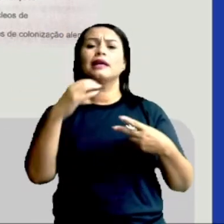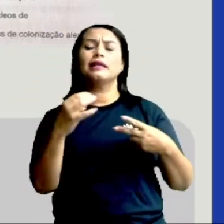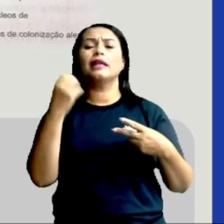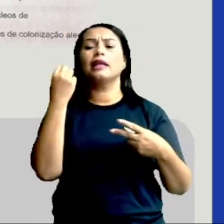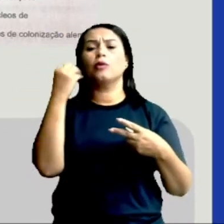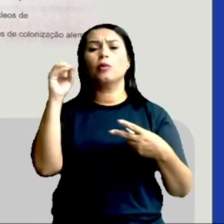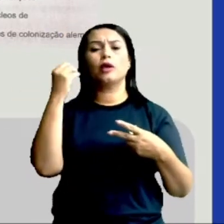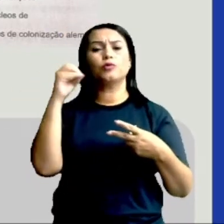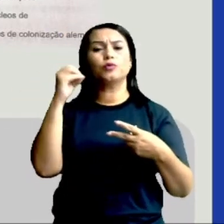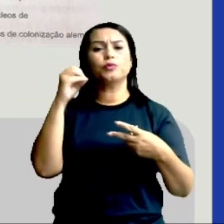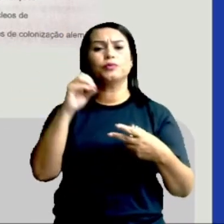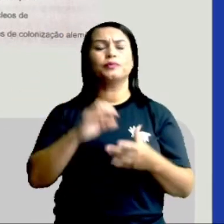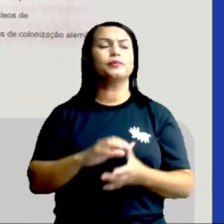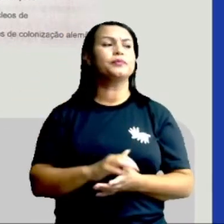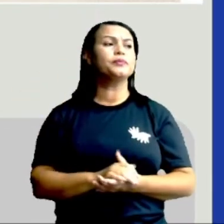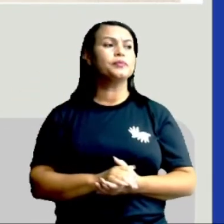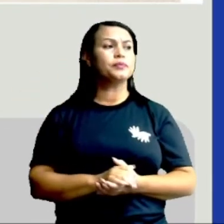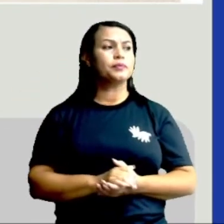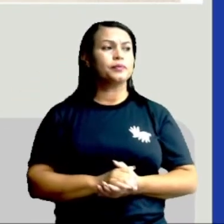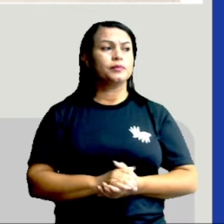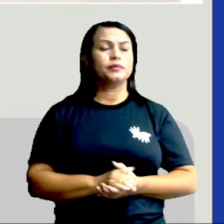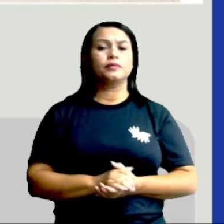do Sul.